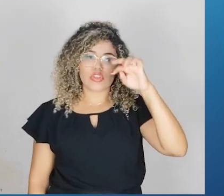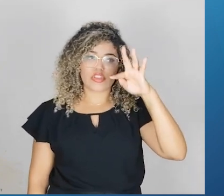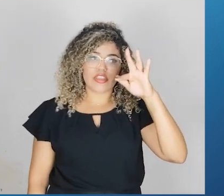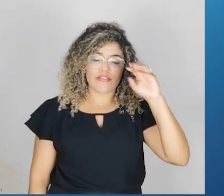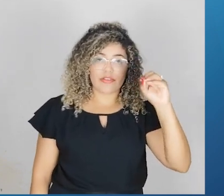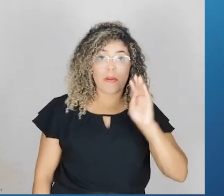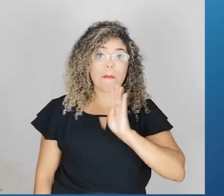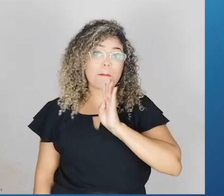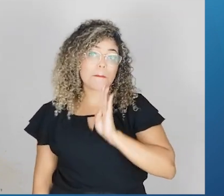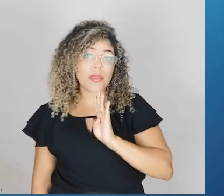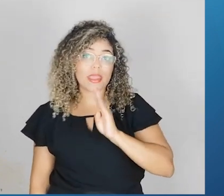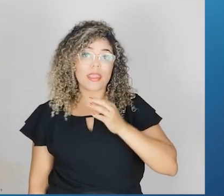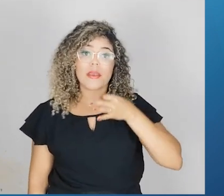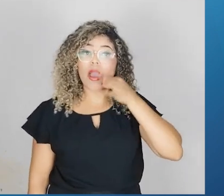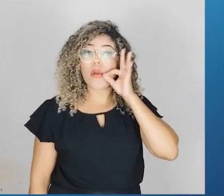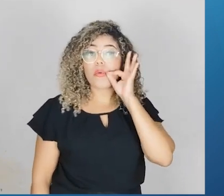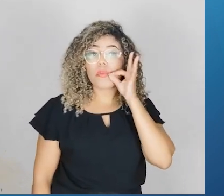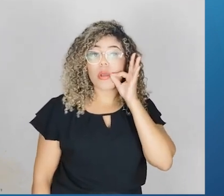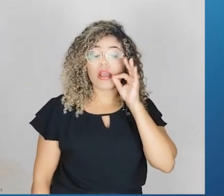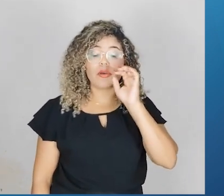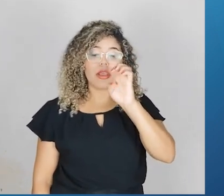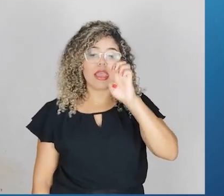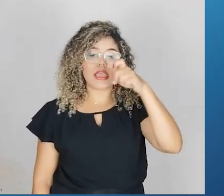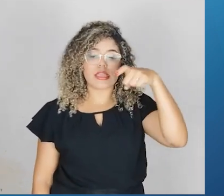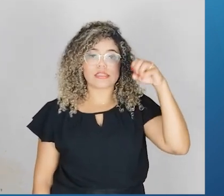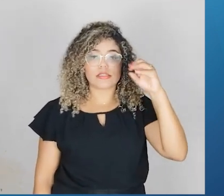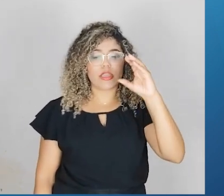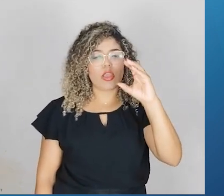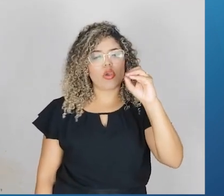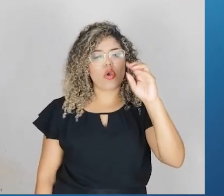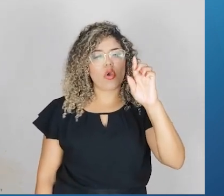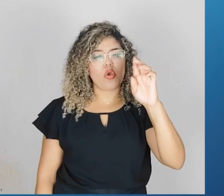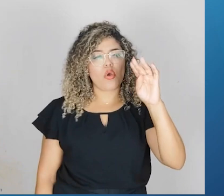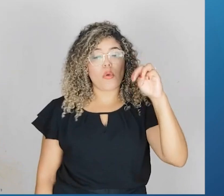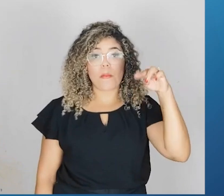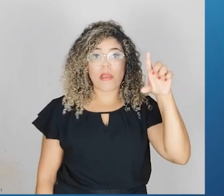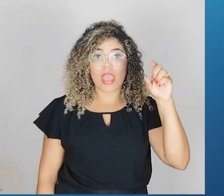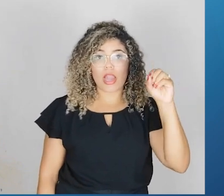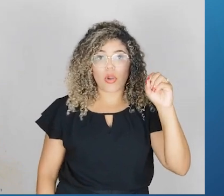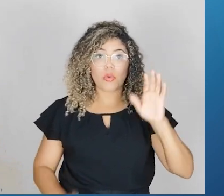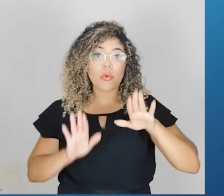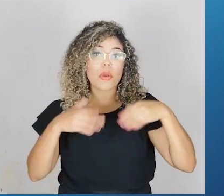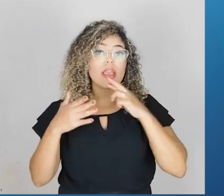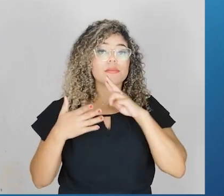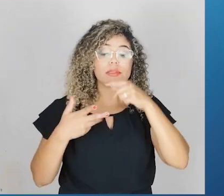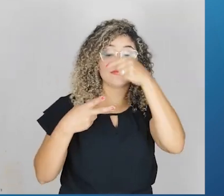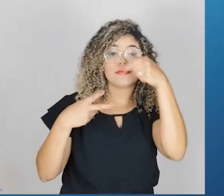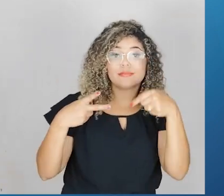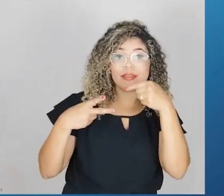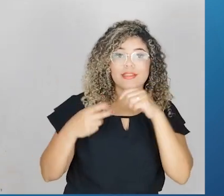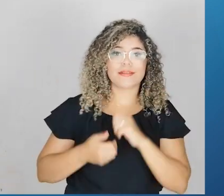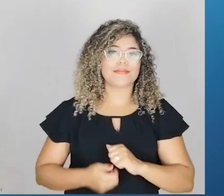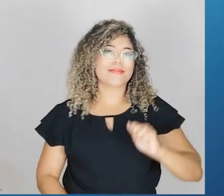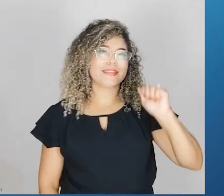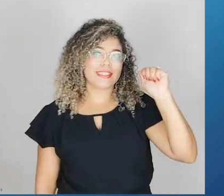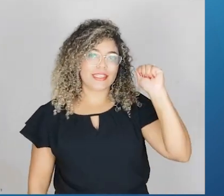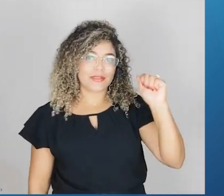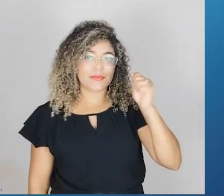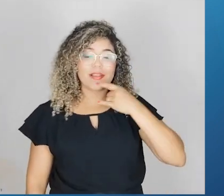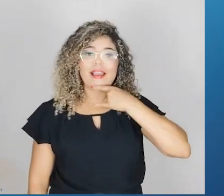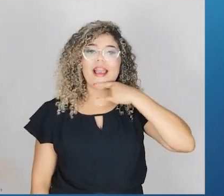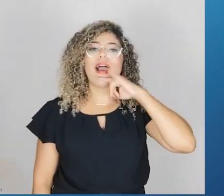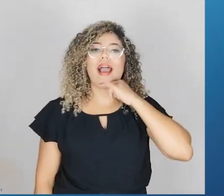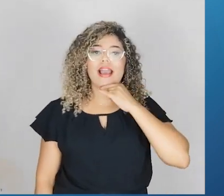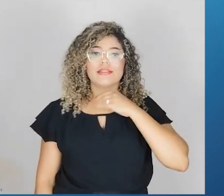Ou letra B, maconha, êxtase e cogumelo? Qual é a nossa resposta correta? Letra A,